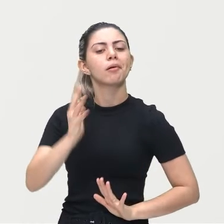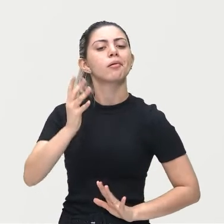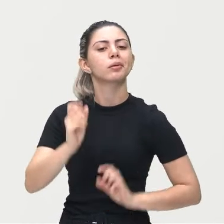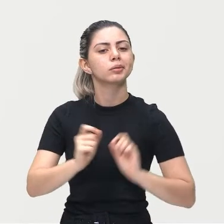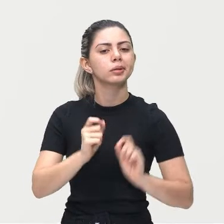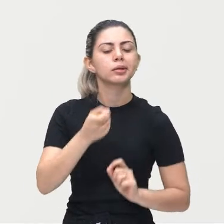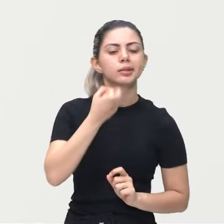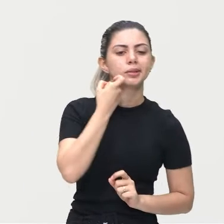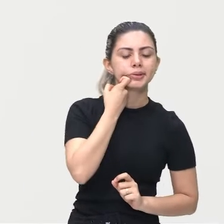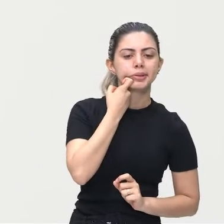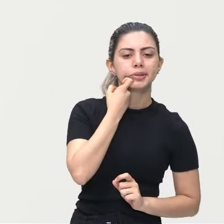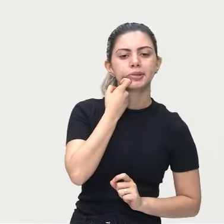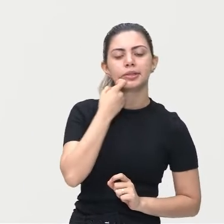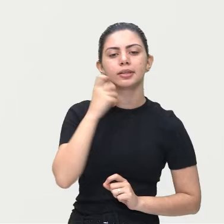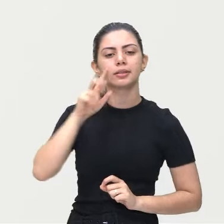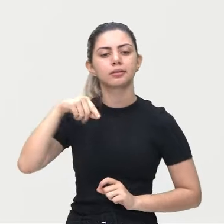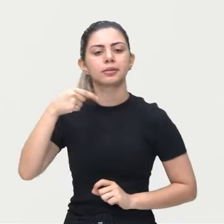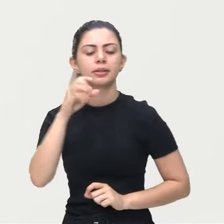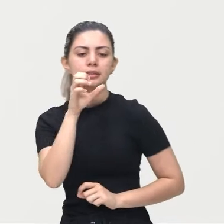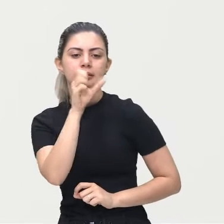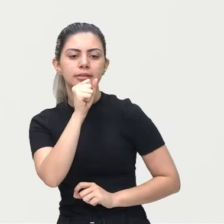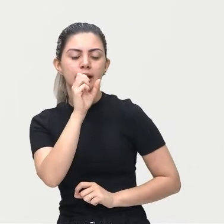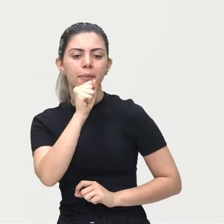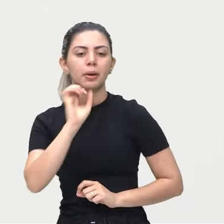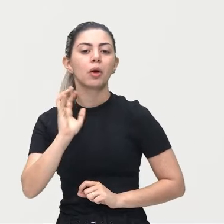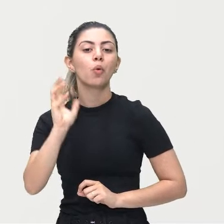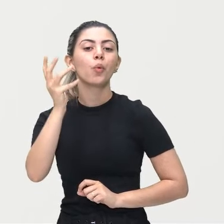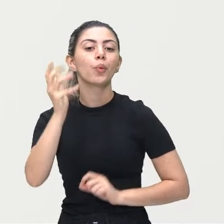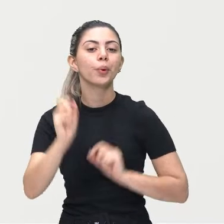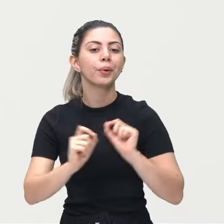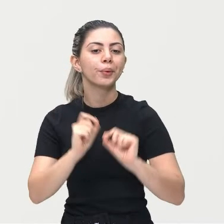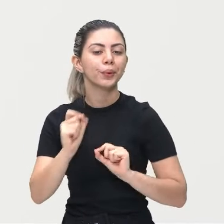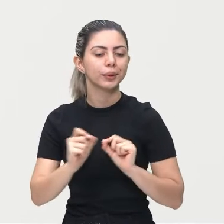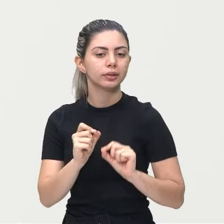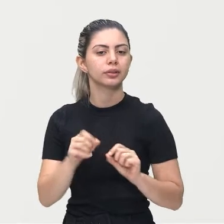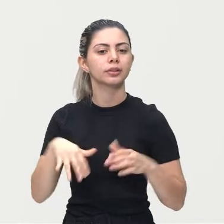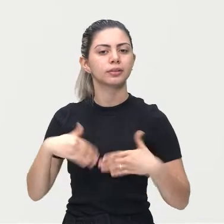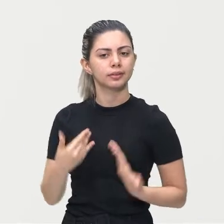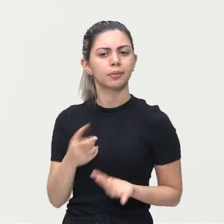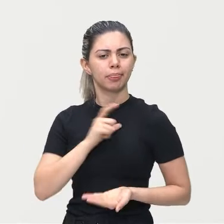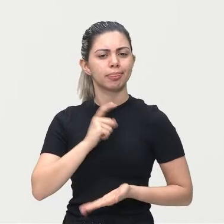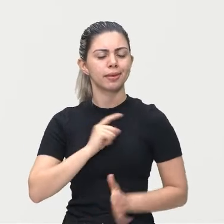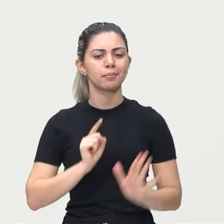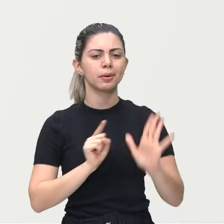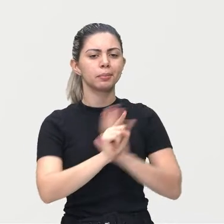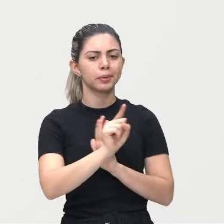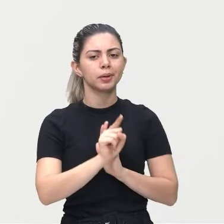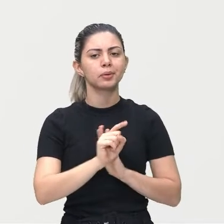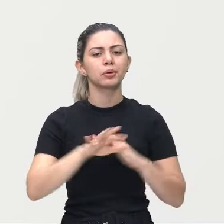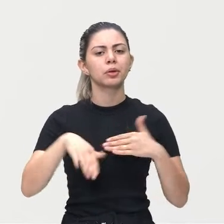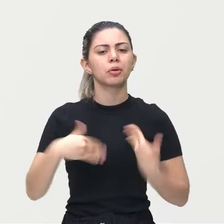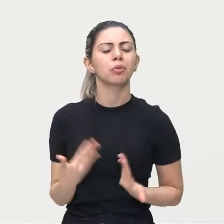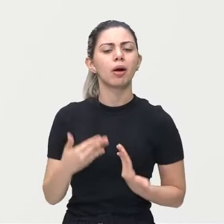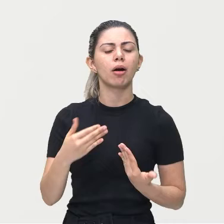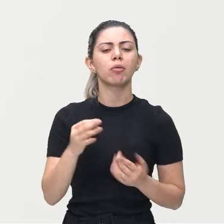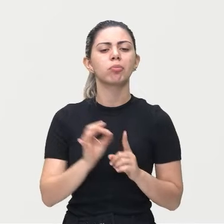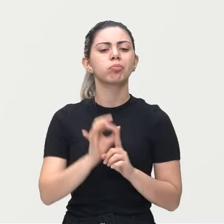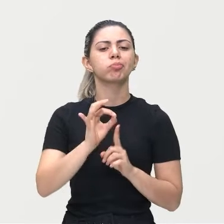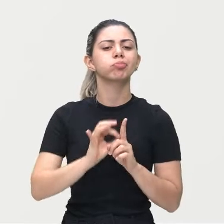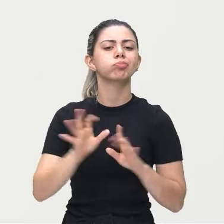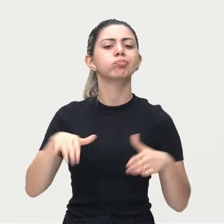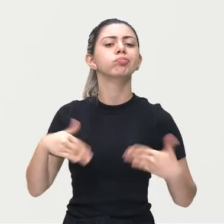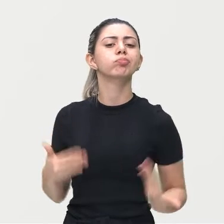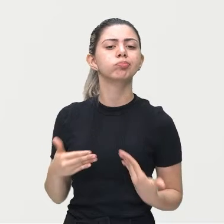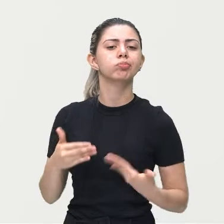sexta para sábado? Então, aqui, o que está sendo perguntado, qual foi essa previsão? Muito